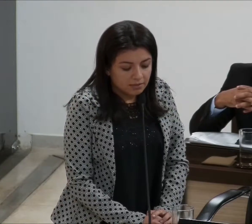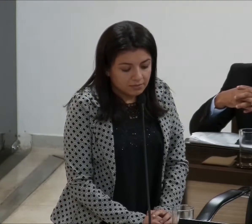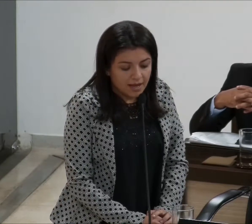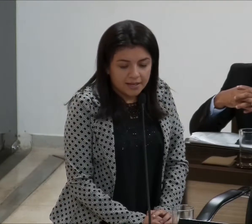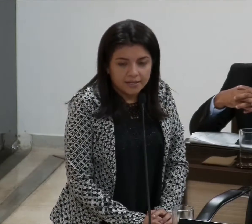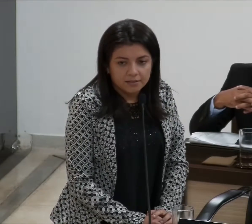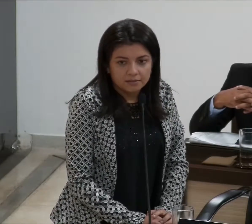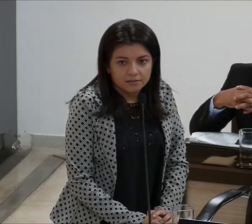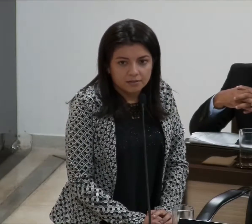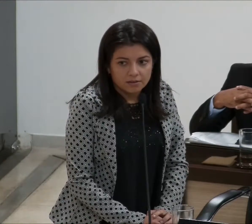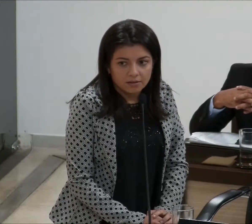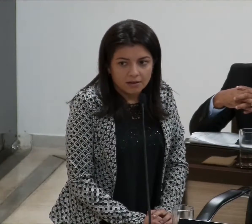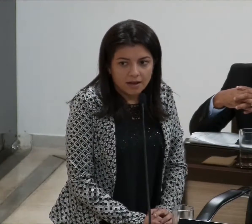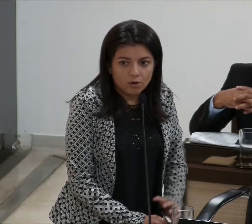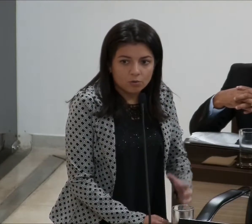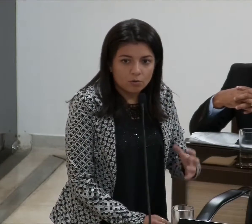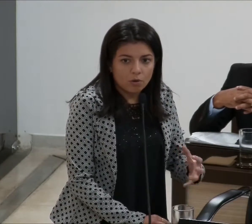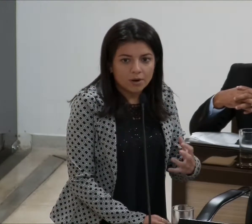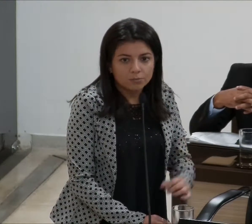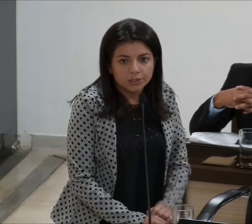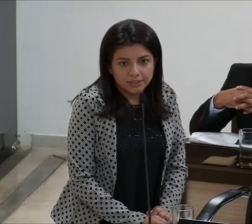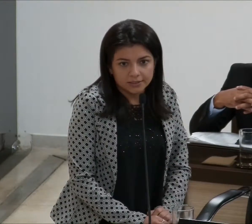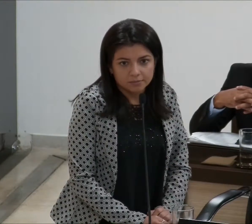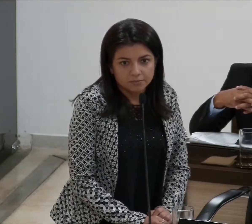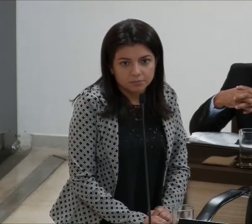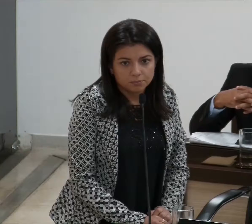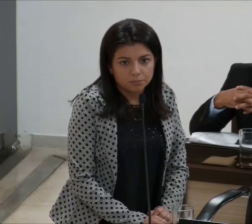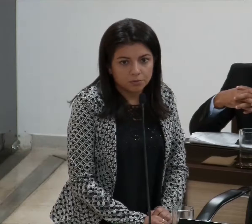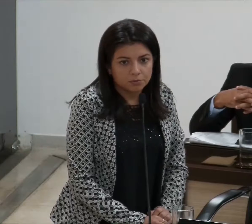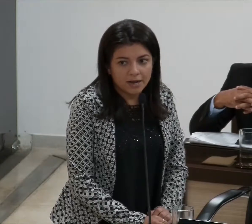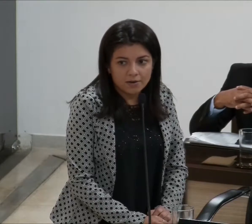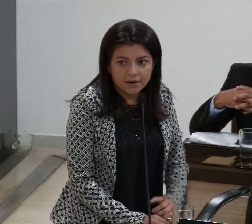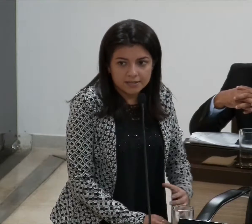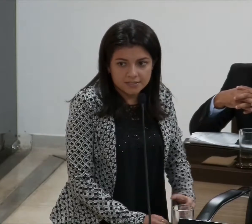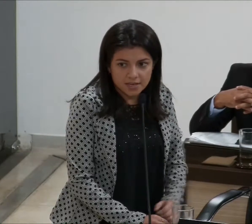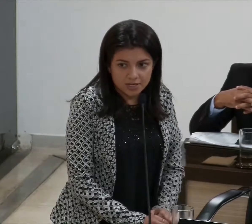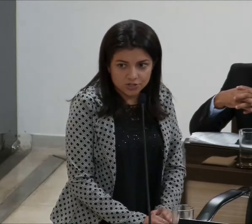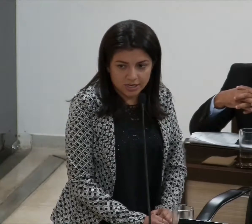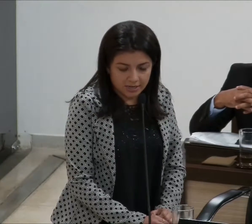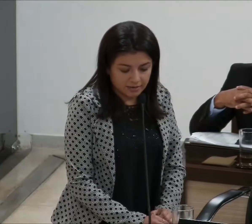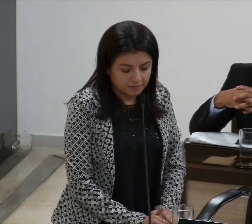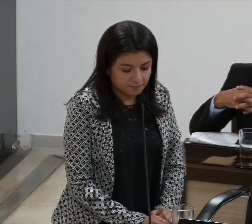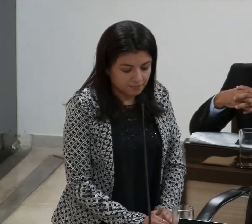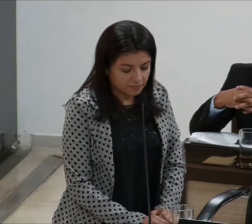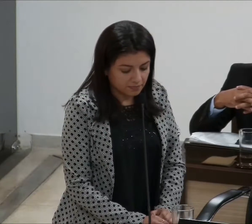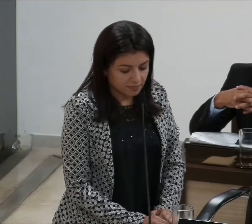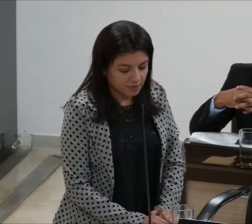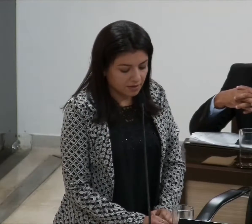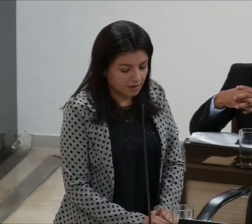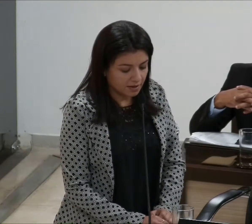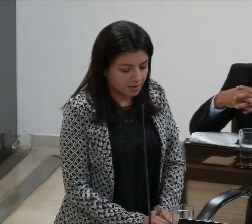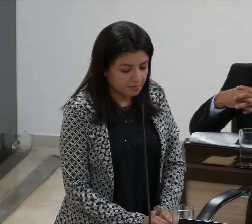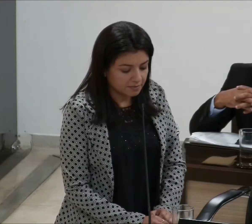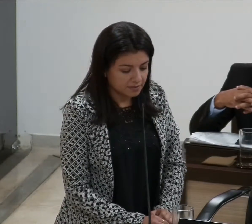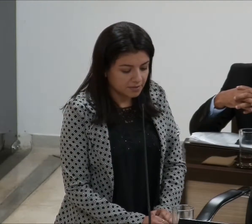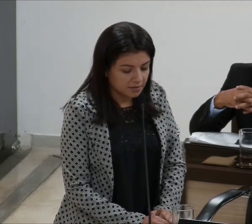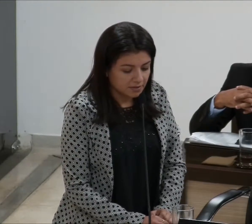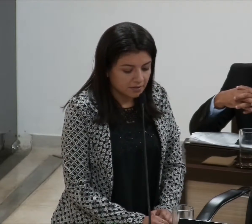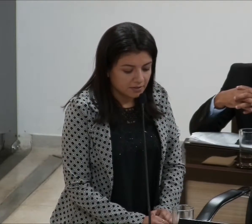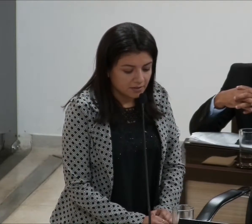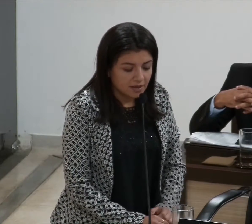não tentarem algo com harmonia. Por maior que seja a